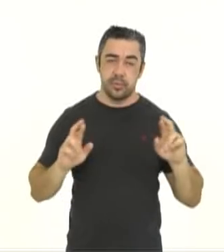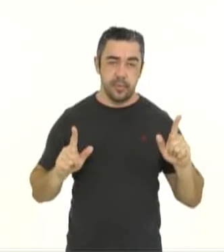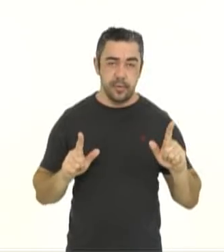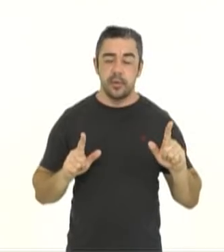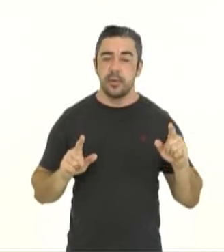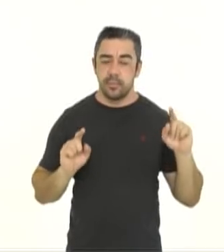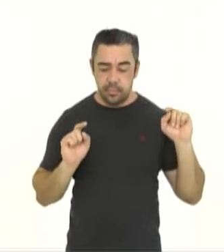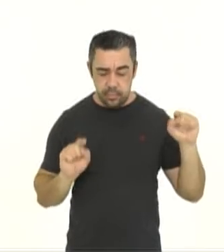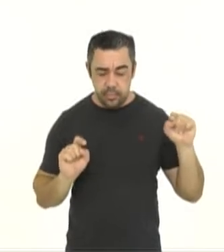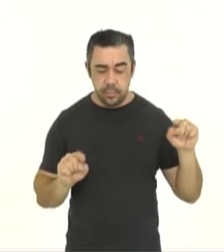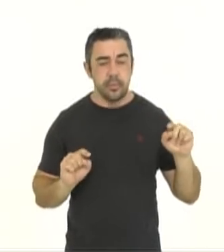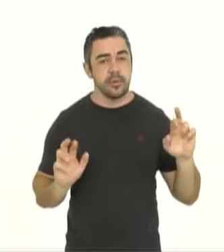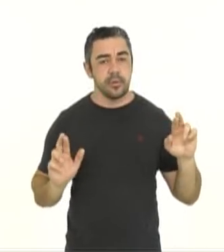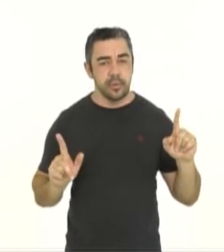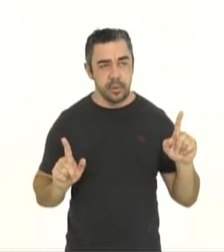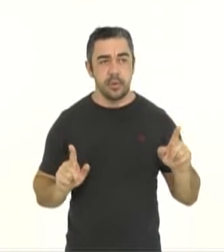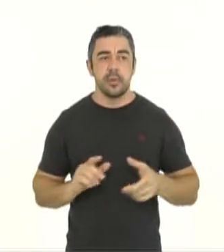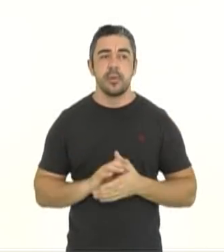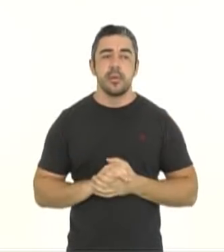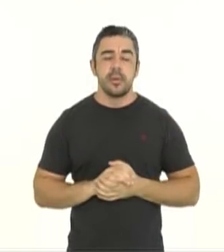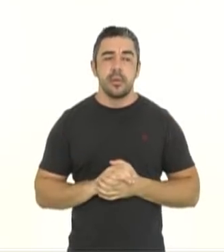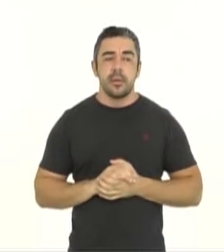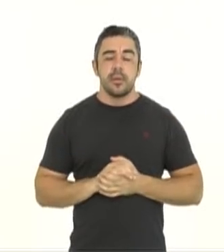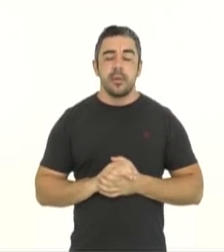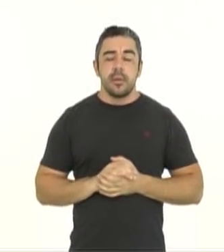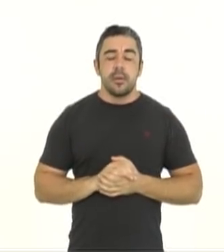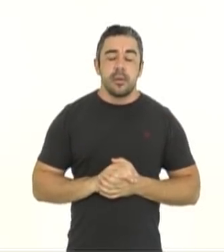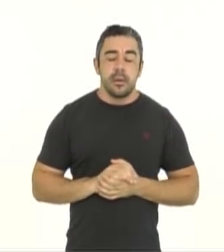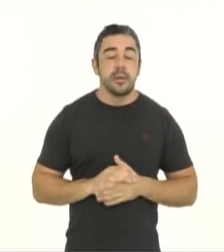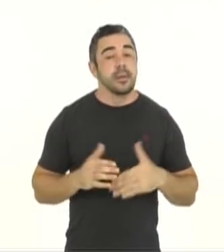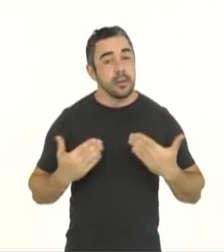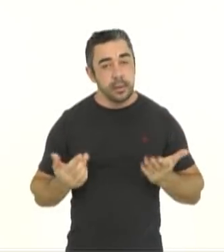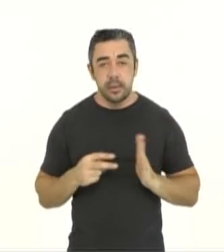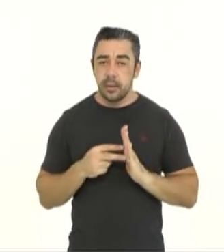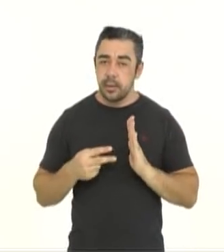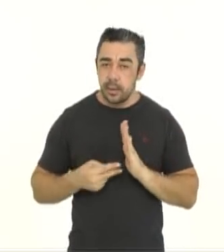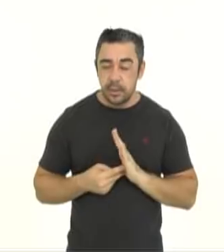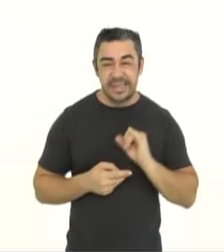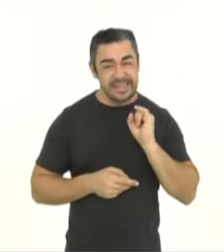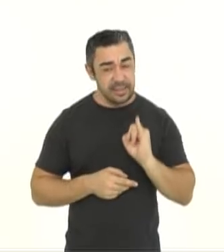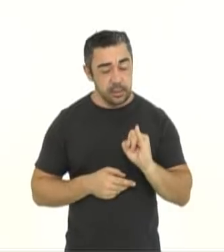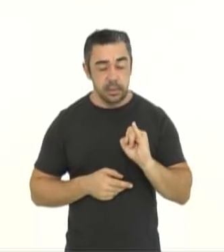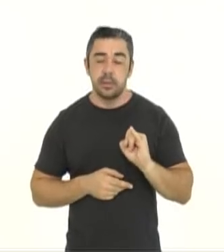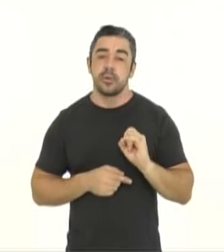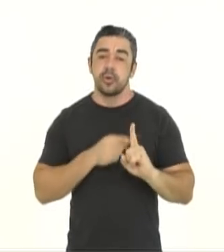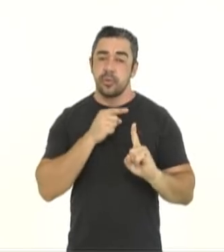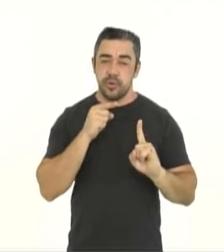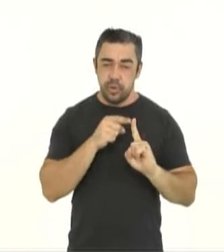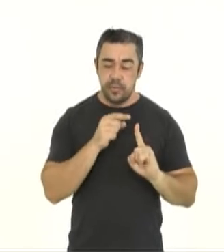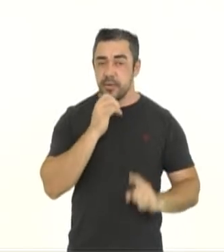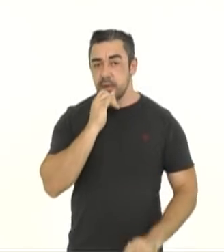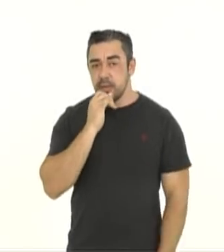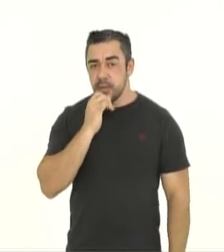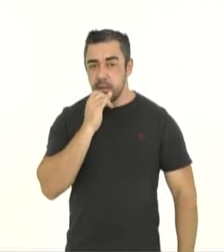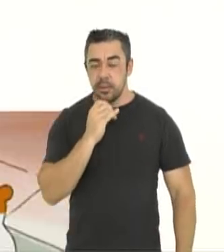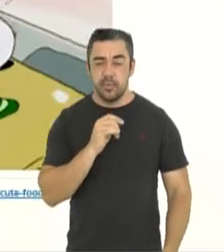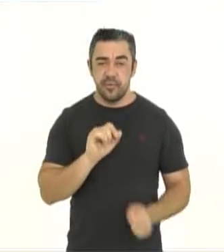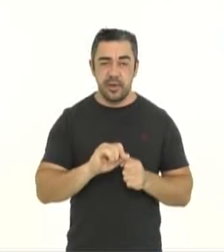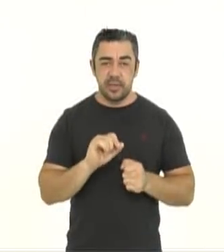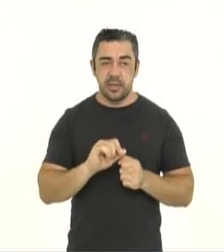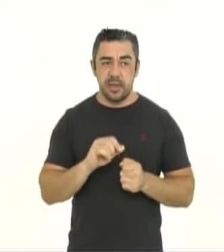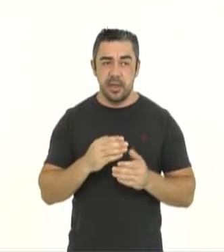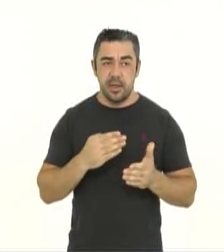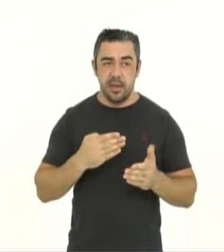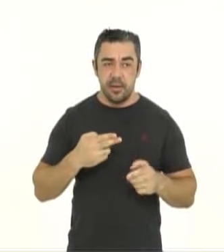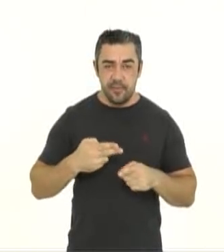de lados diferentes aqui na equação. Ou seja, se o objetivo, por exemplo, de amolar uma faca